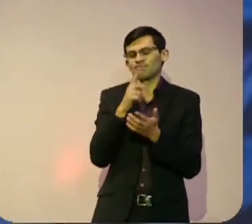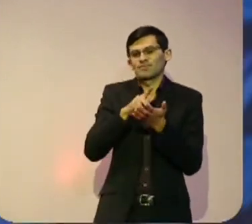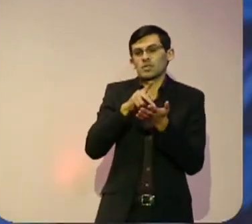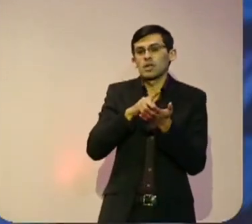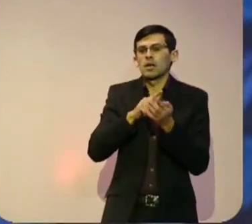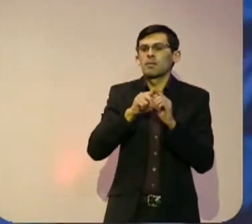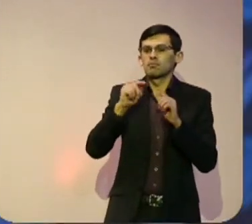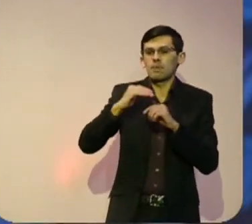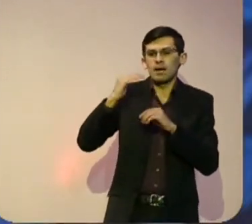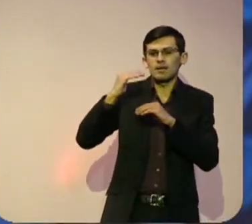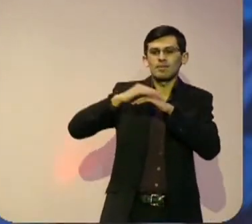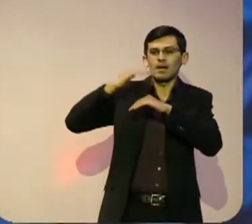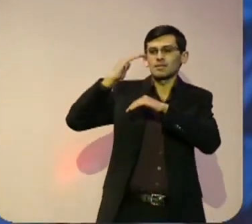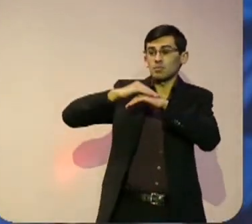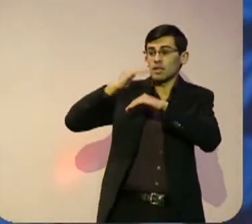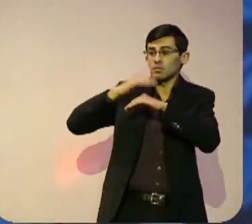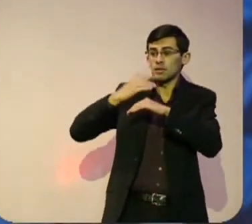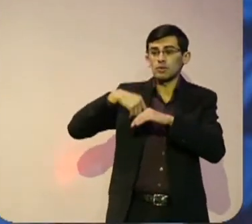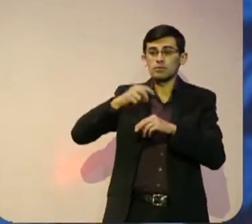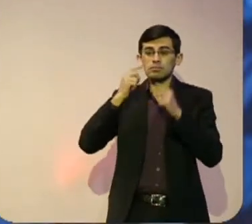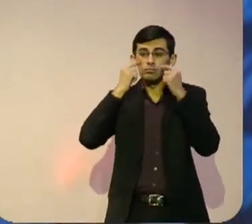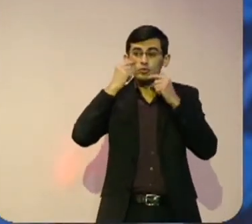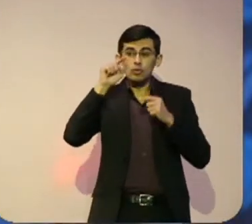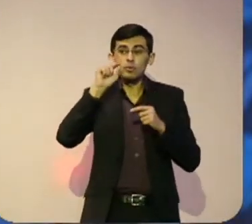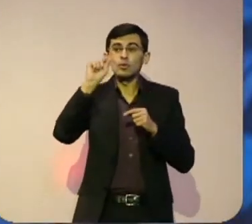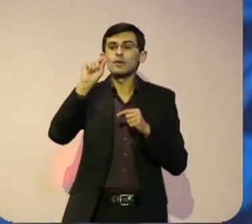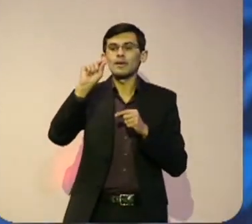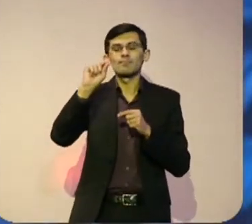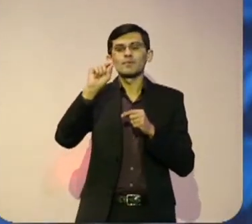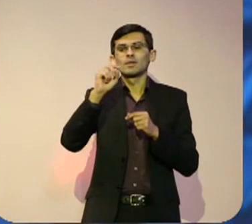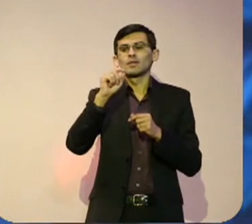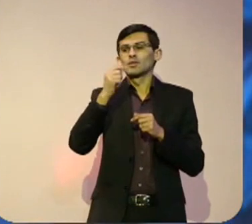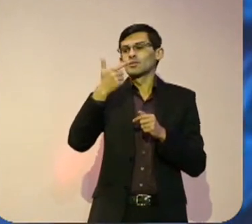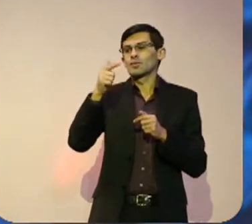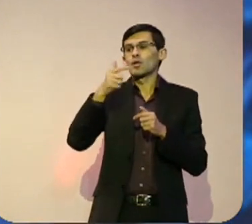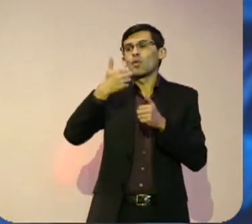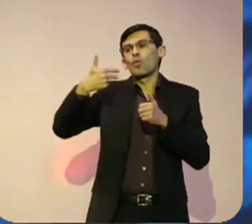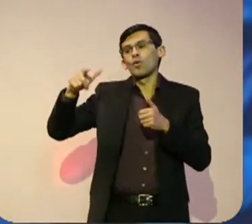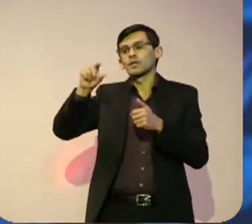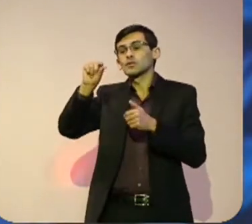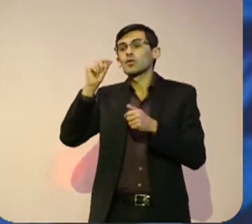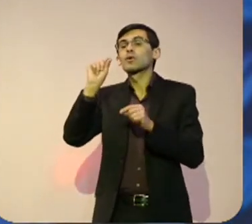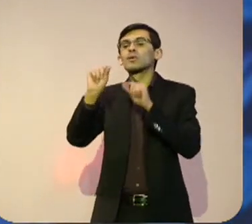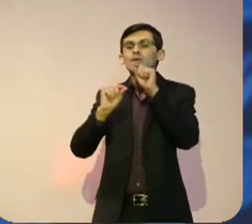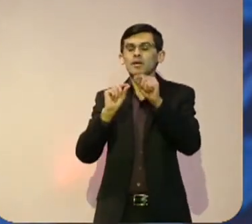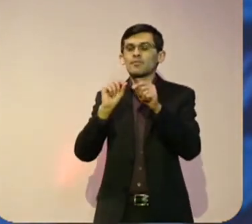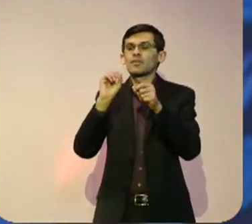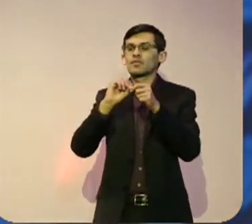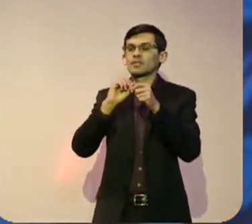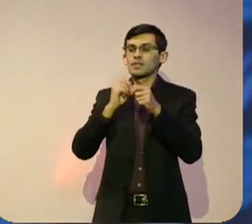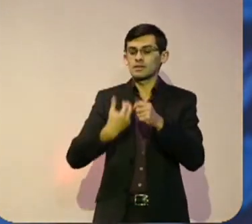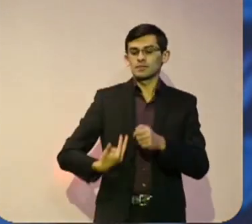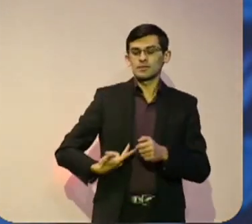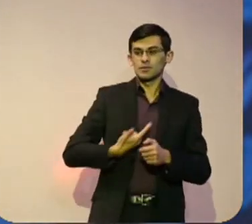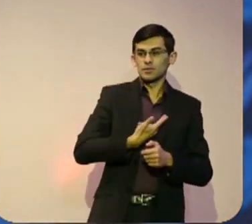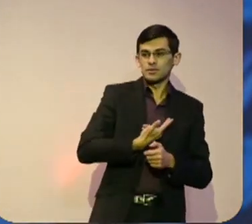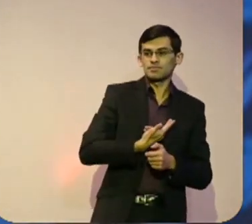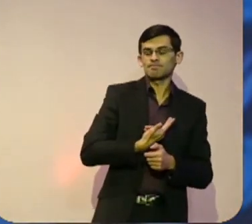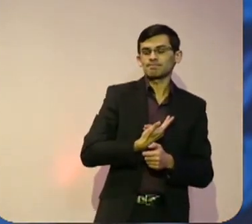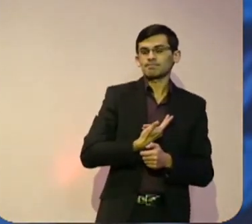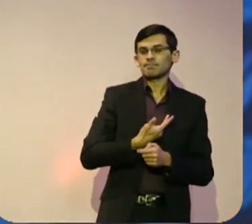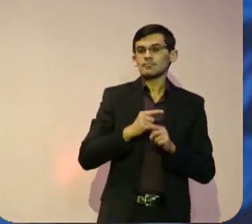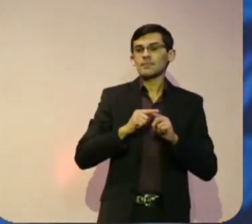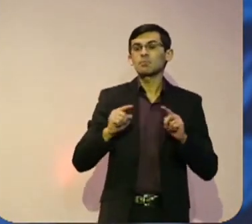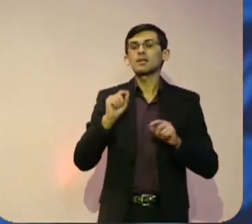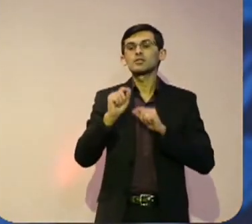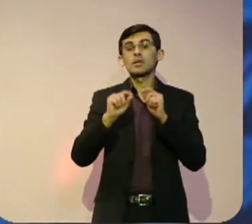E foi ficando maior, e de repente a gente descobriu que não havia outra alternativa a não ser operar.